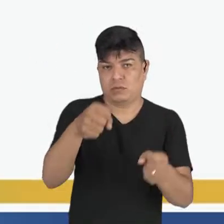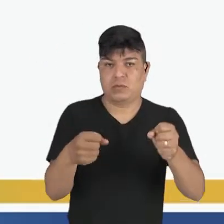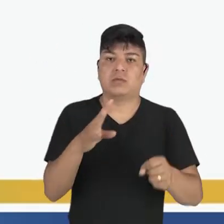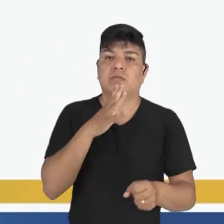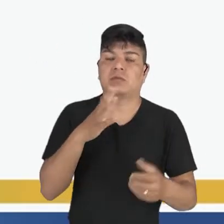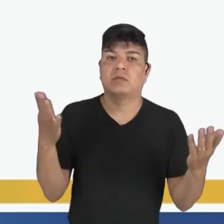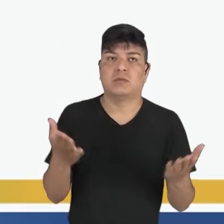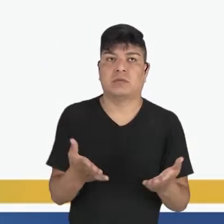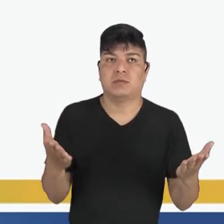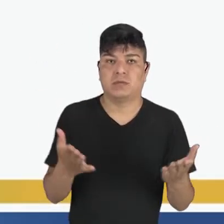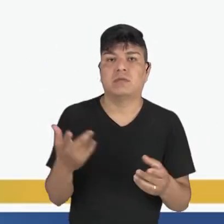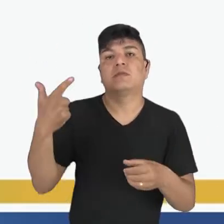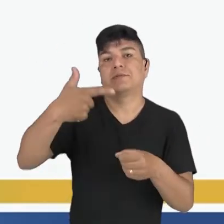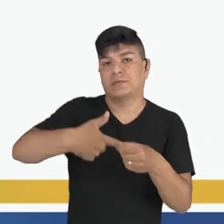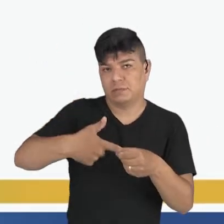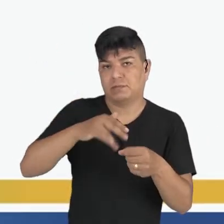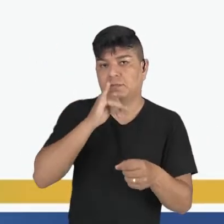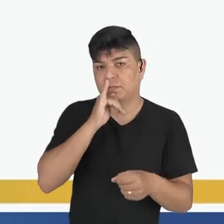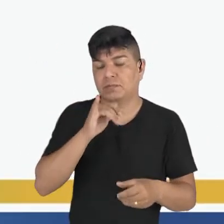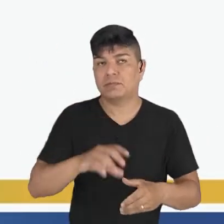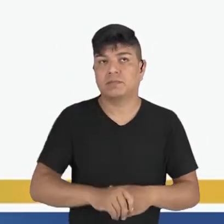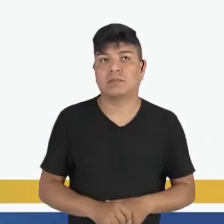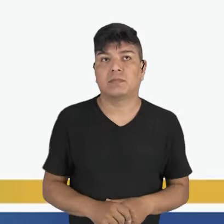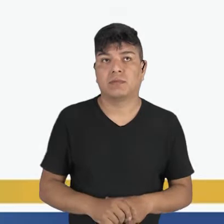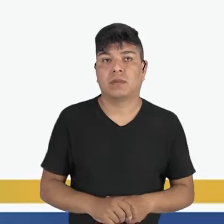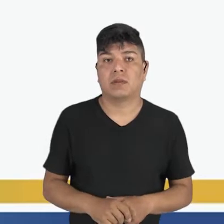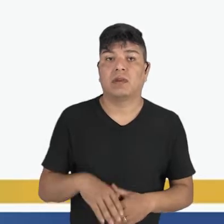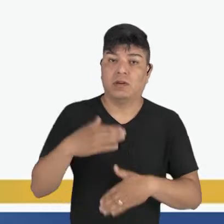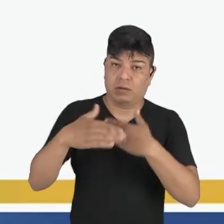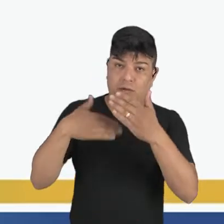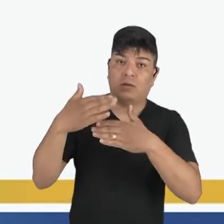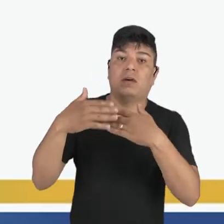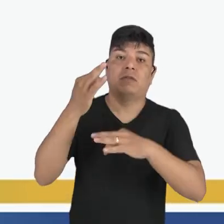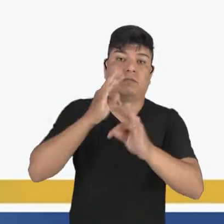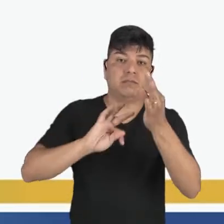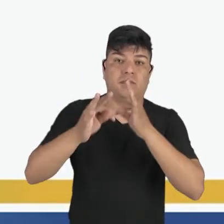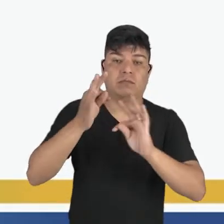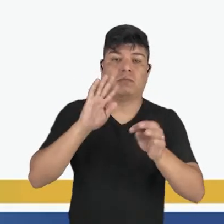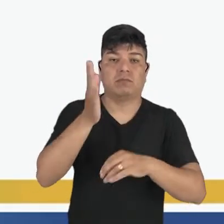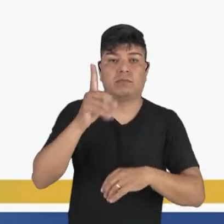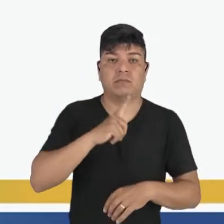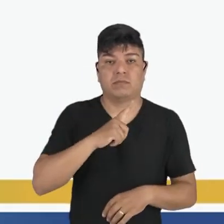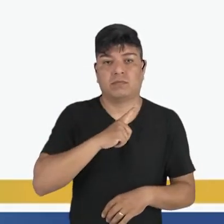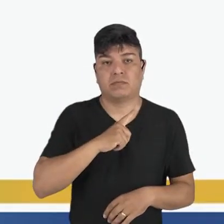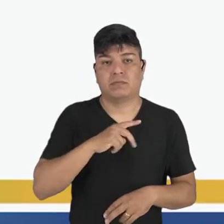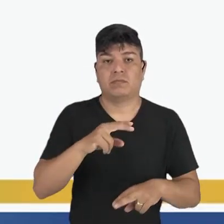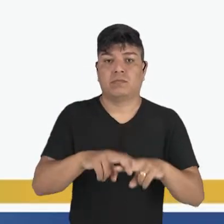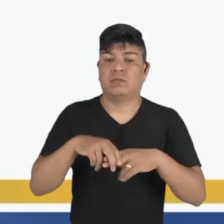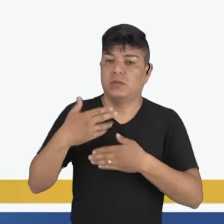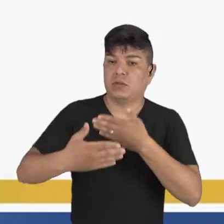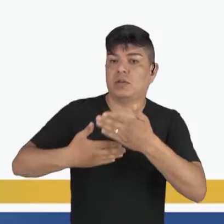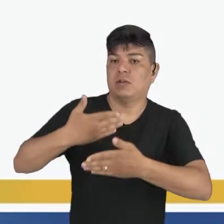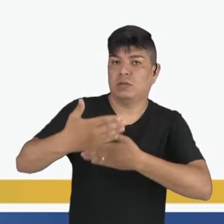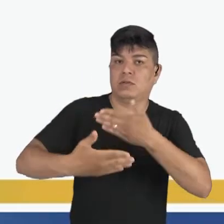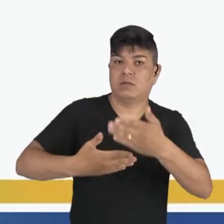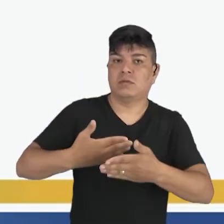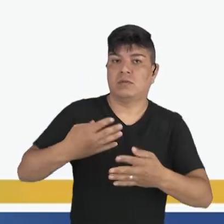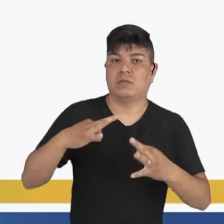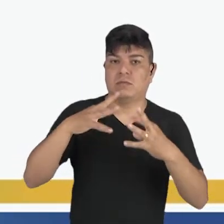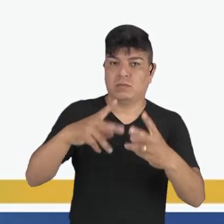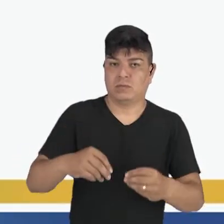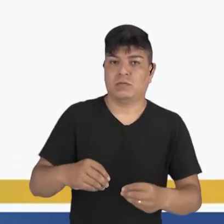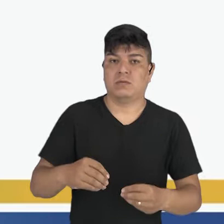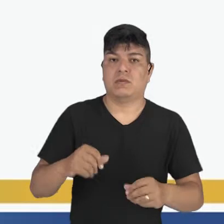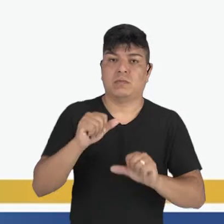que nós conhecemos hoje, né, movido a gasolina, por exemplo. Tá? Então é um avanço tecnológico que já existe e que, com o passar do tempo, vai aí dominar o